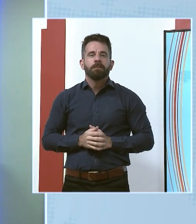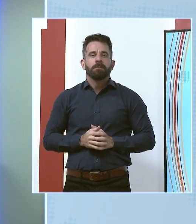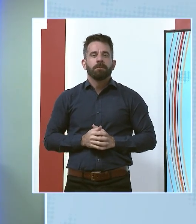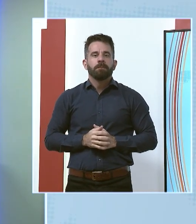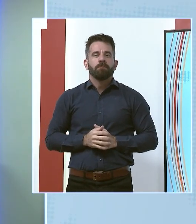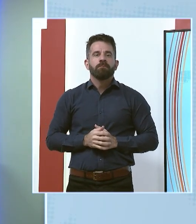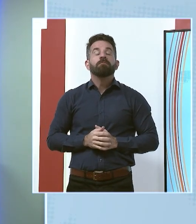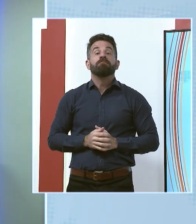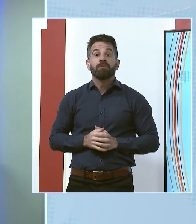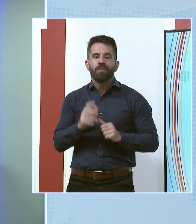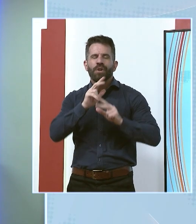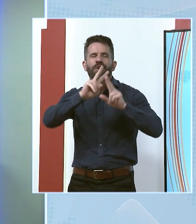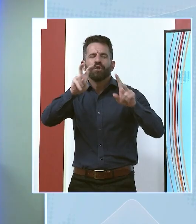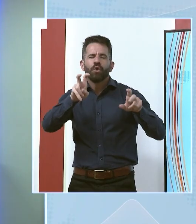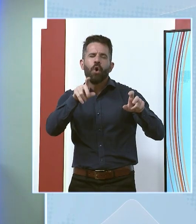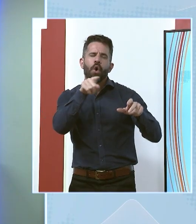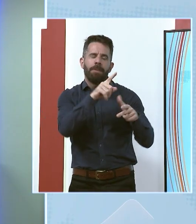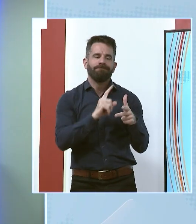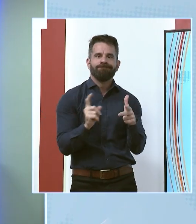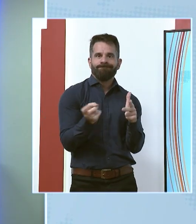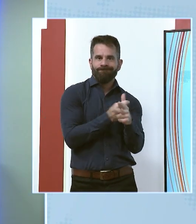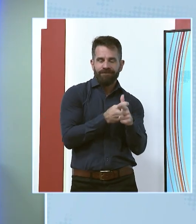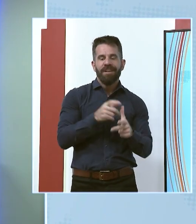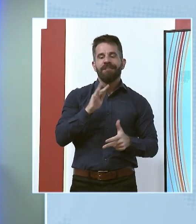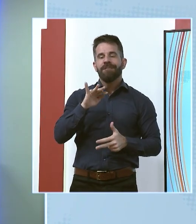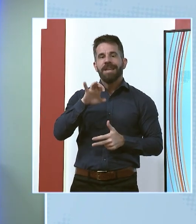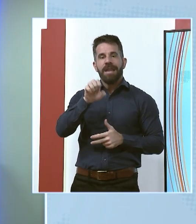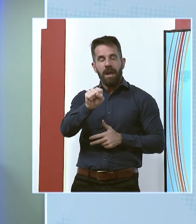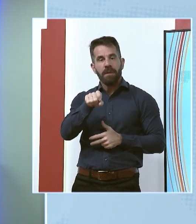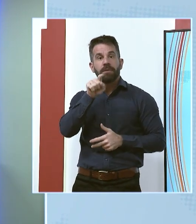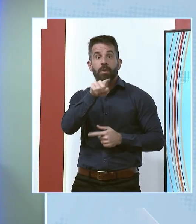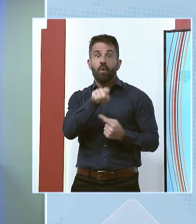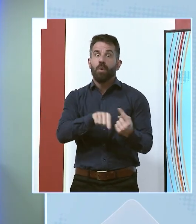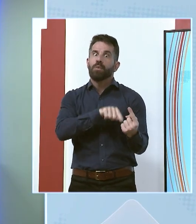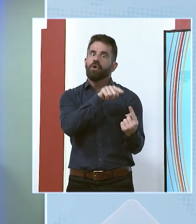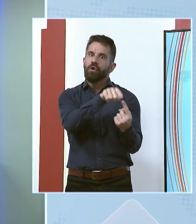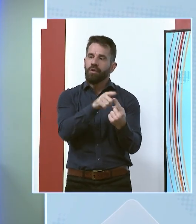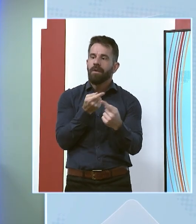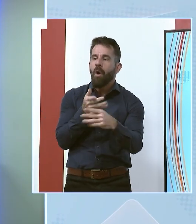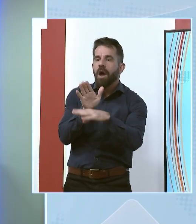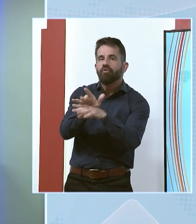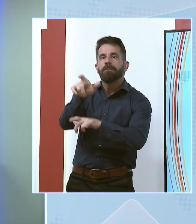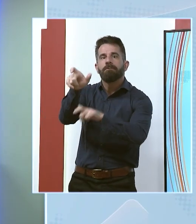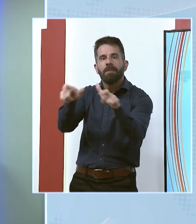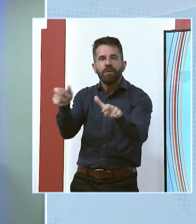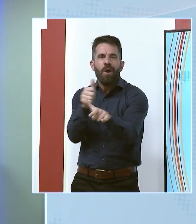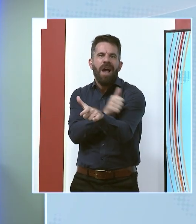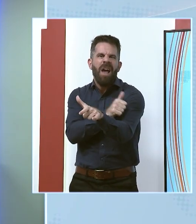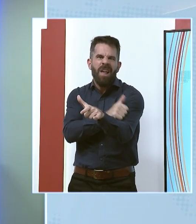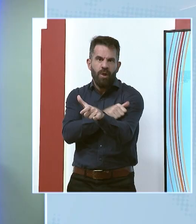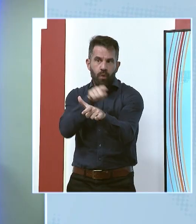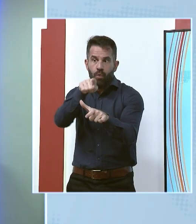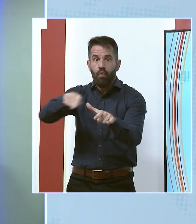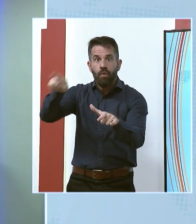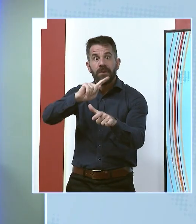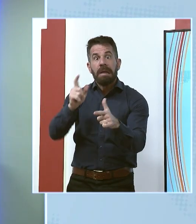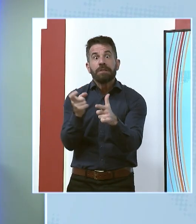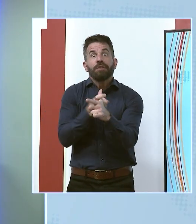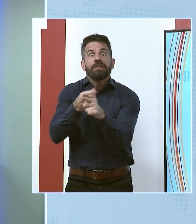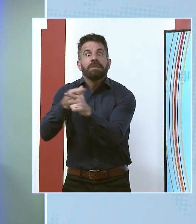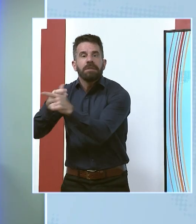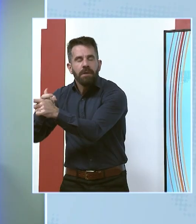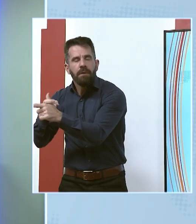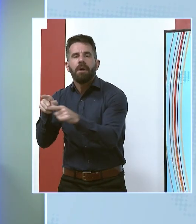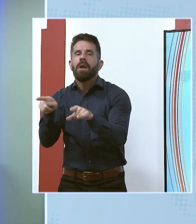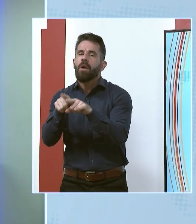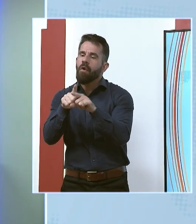O Desenrola Fies tem como objetivo reduzir a inadimplência e facilitar a regularização financeira dos estudantes, permitindo